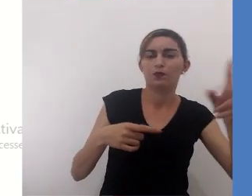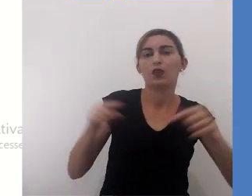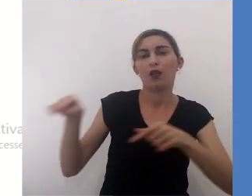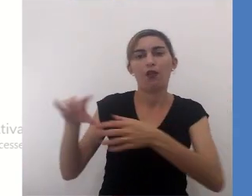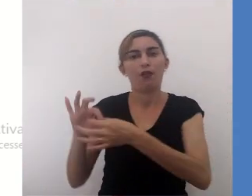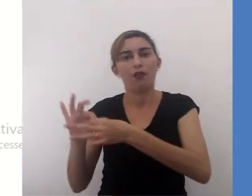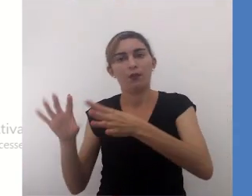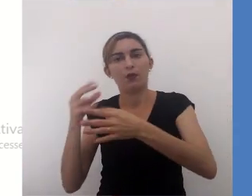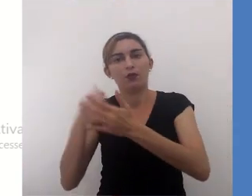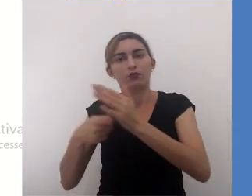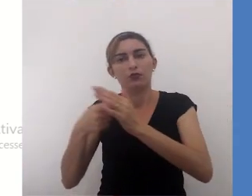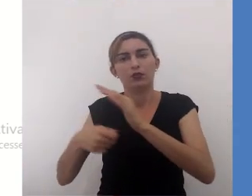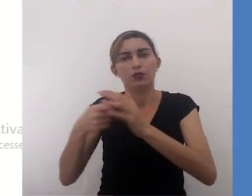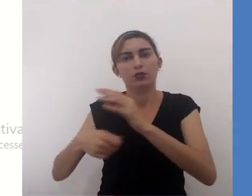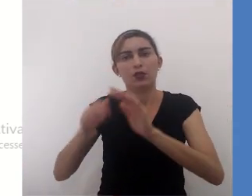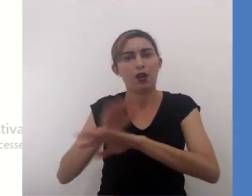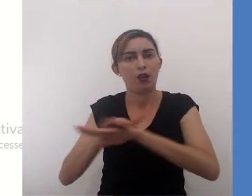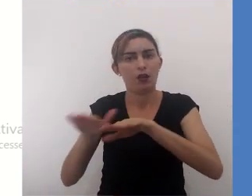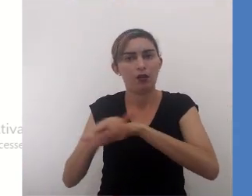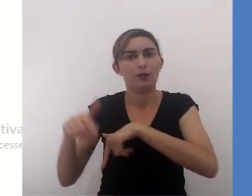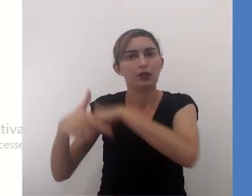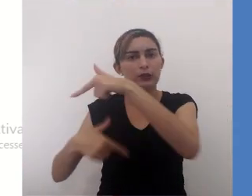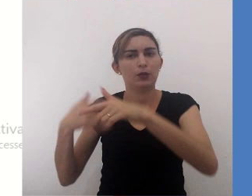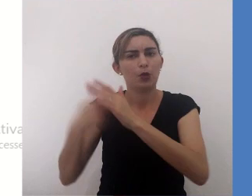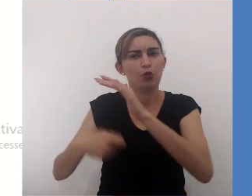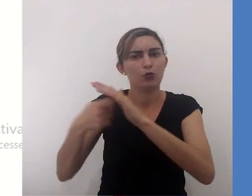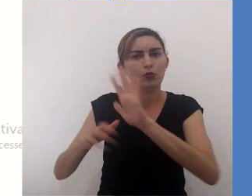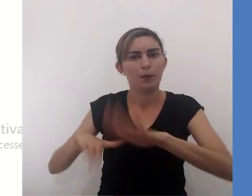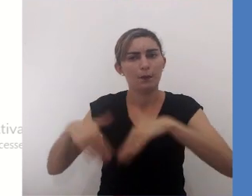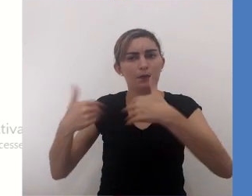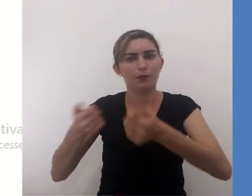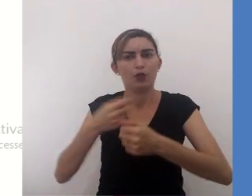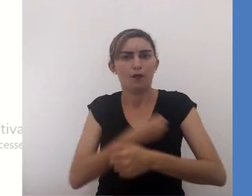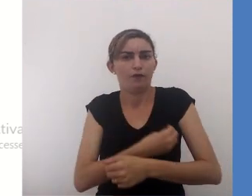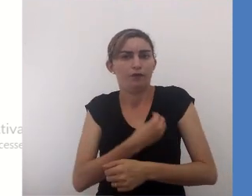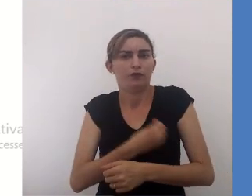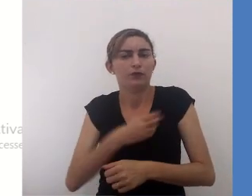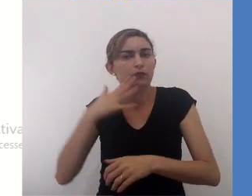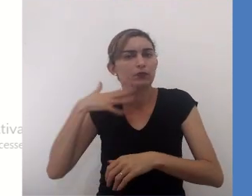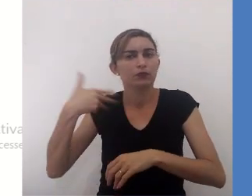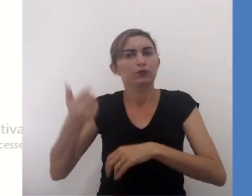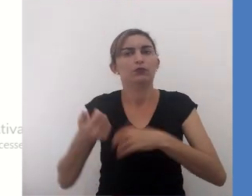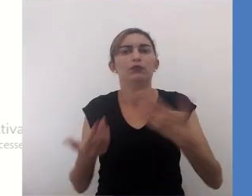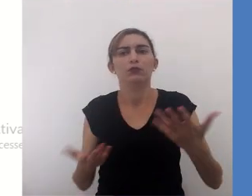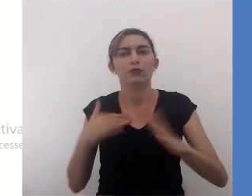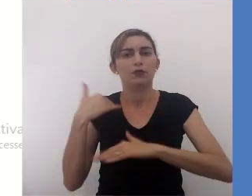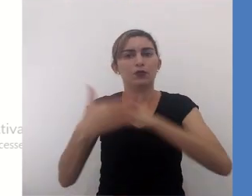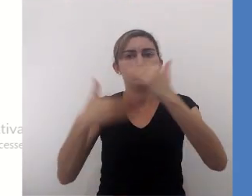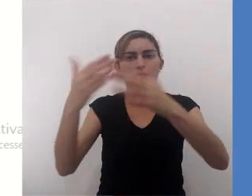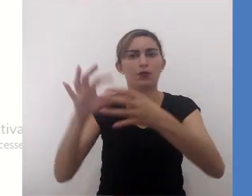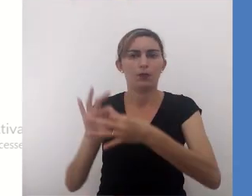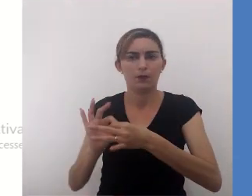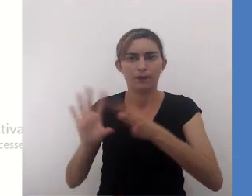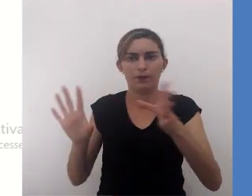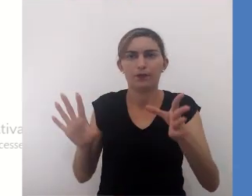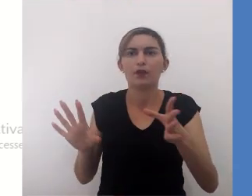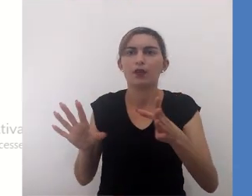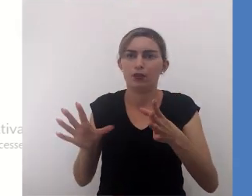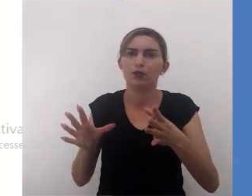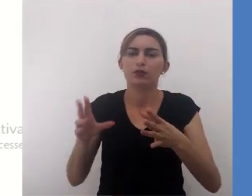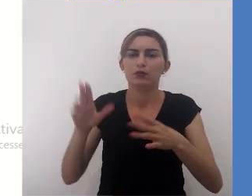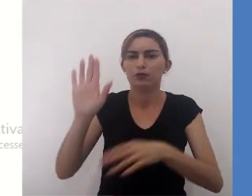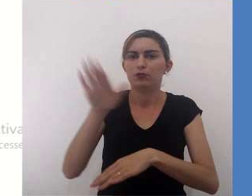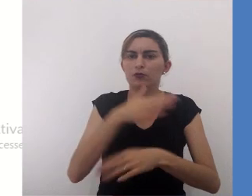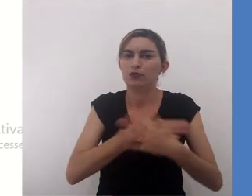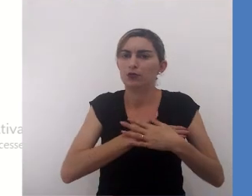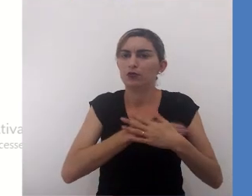os liberais tentavam acabar e os trabalhadores lutavam por melhores condições de vida. Então esses movimentos liberais,